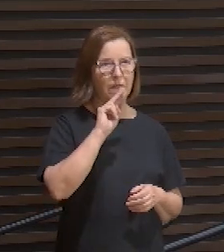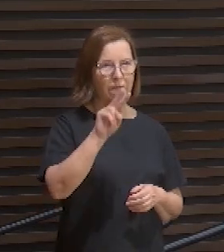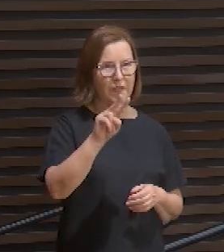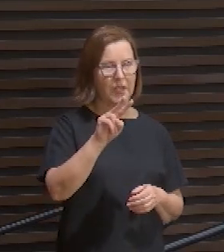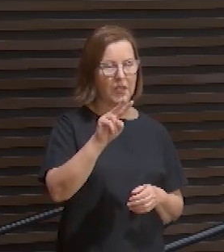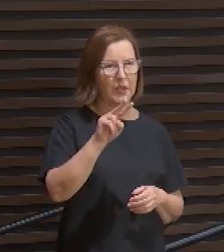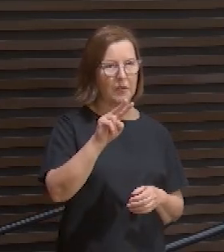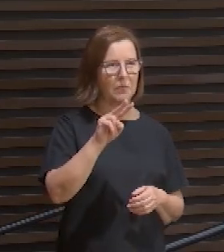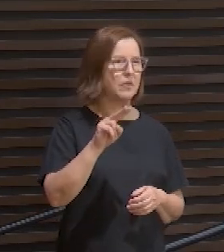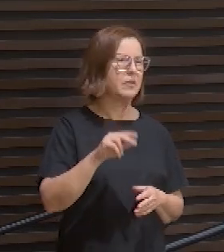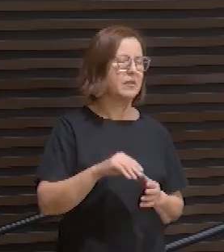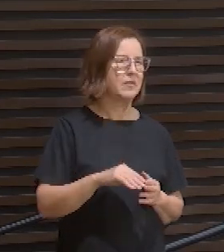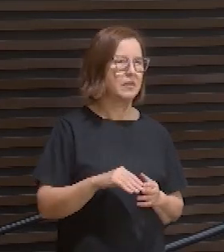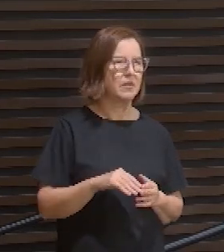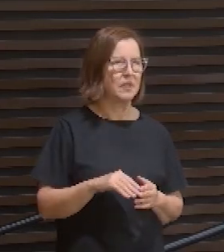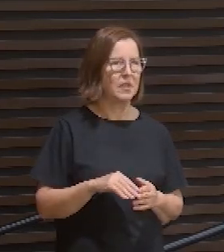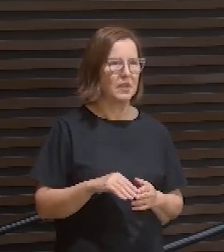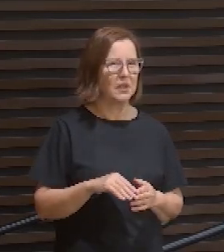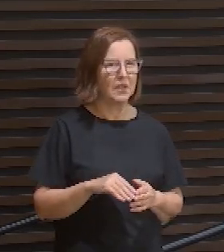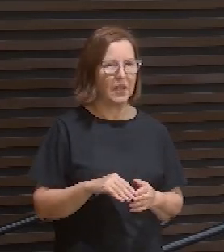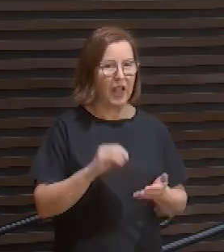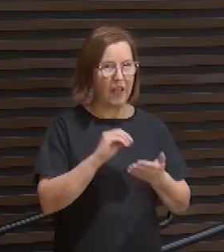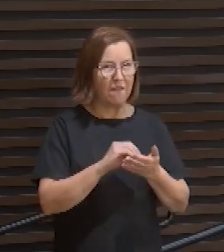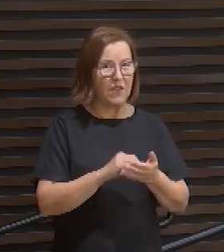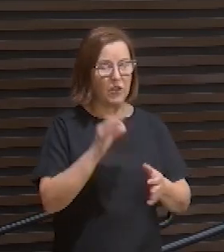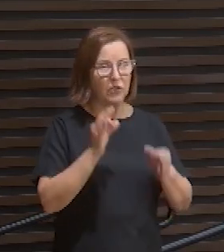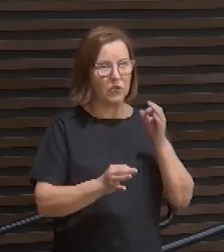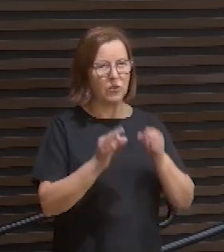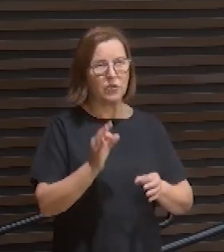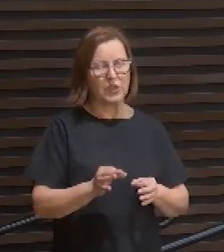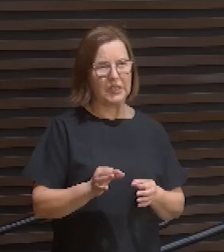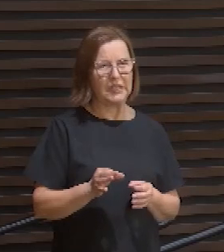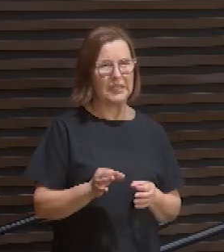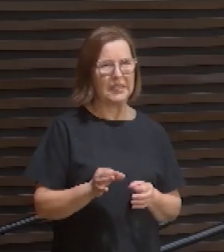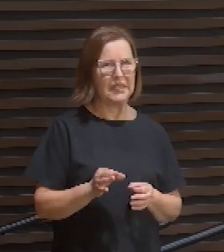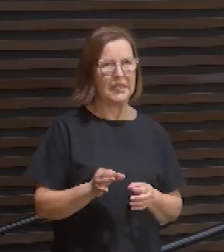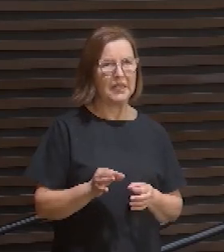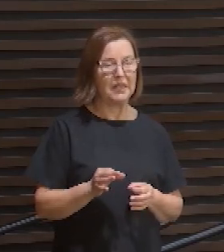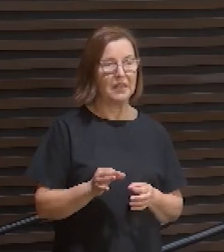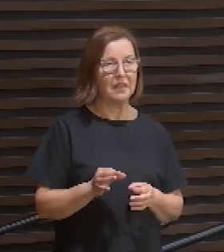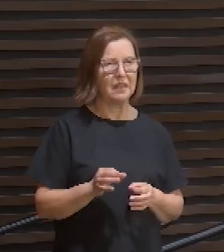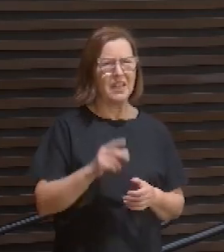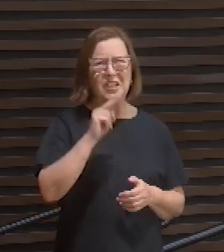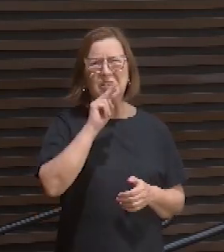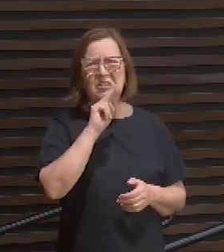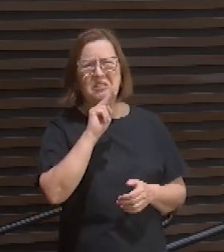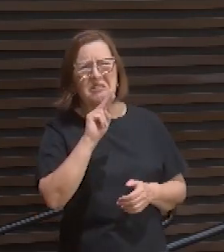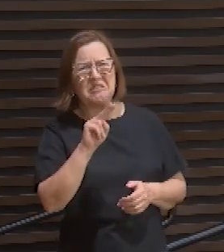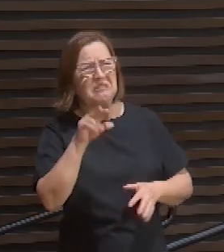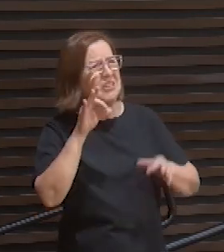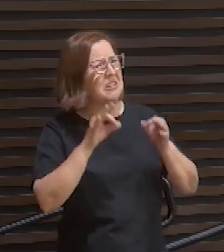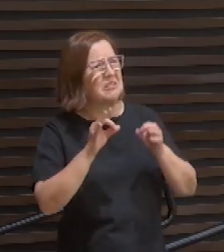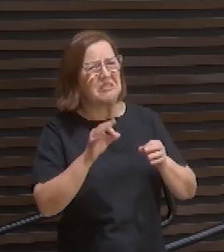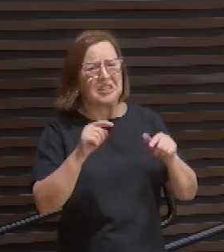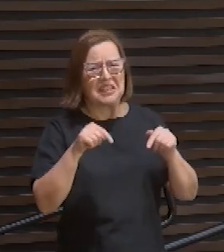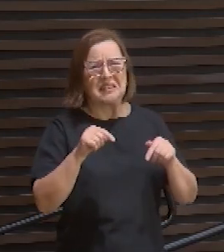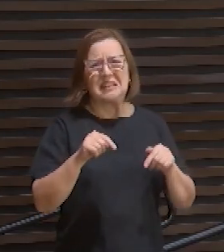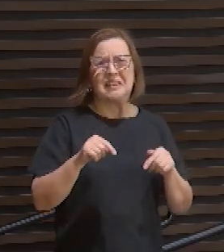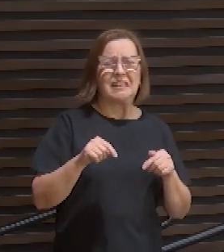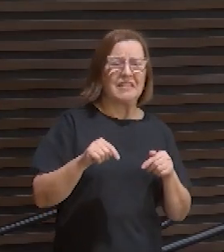Nossa, você tem fome. Isso é muita injustiça, eu não vejo justiça que me alimente, é só injustiça.